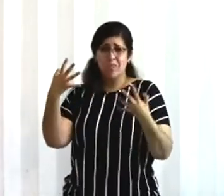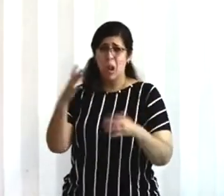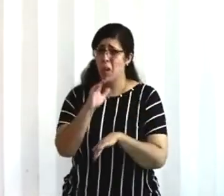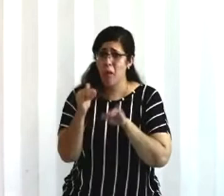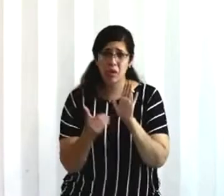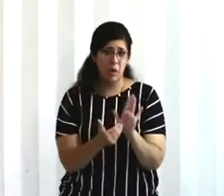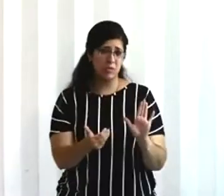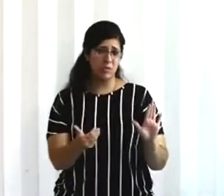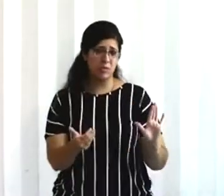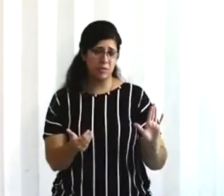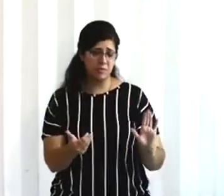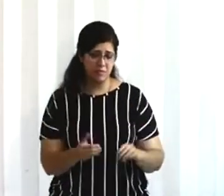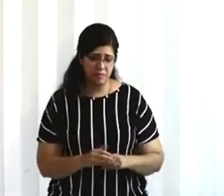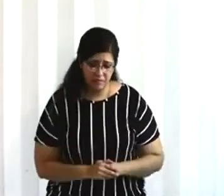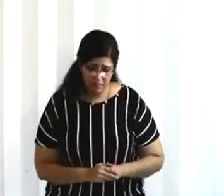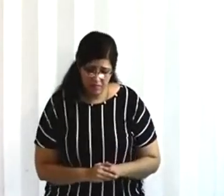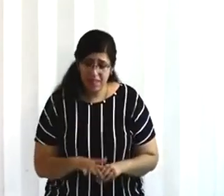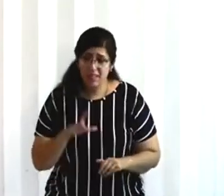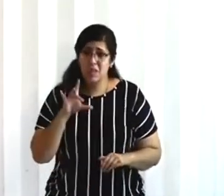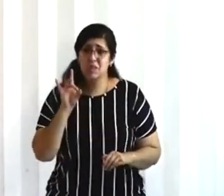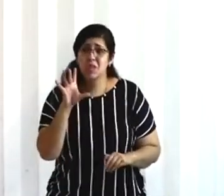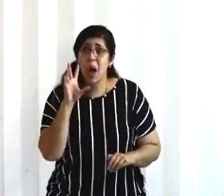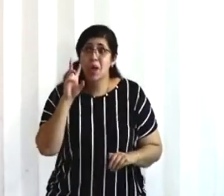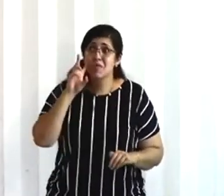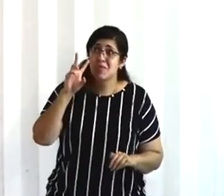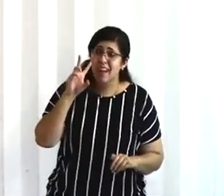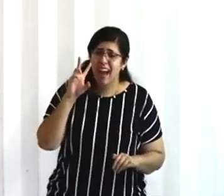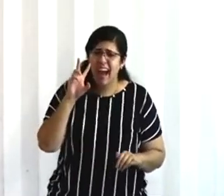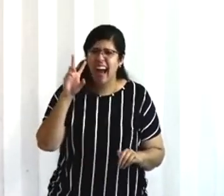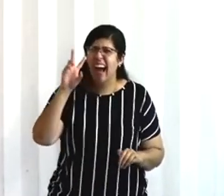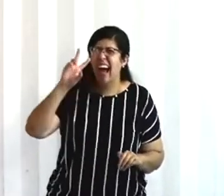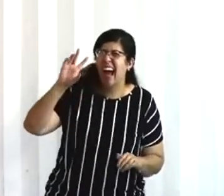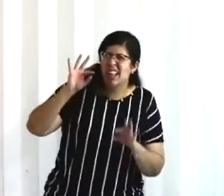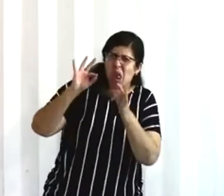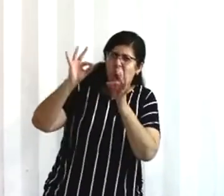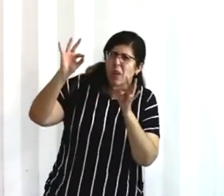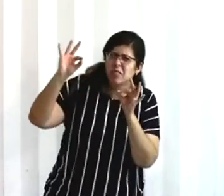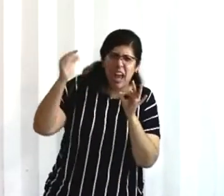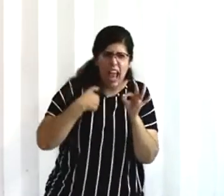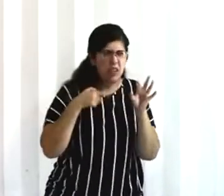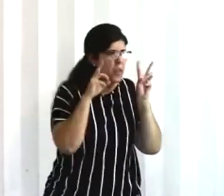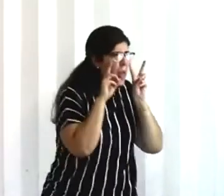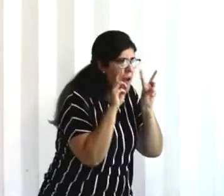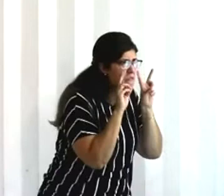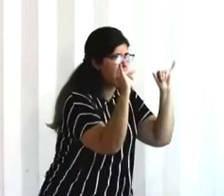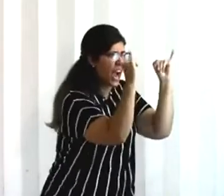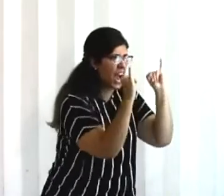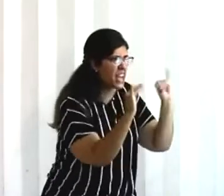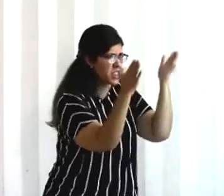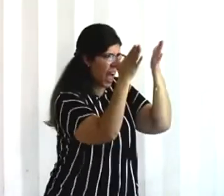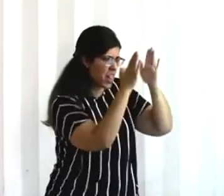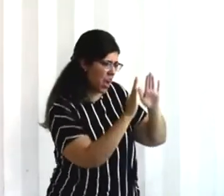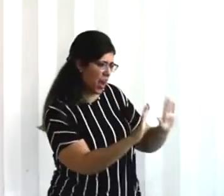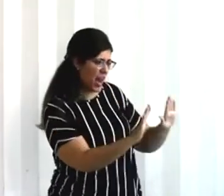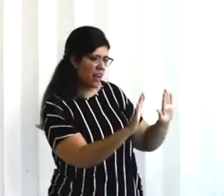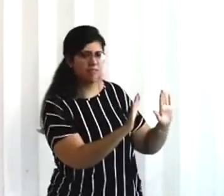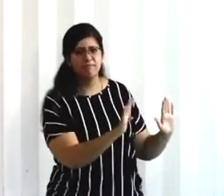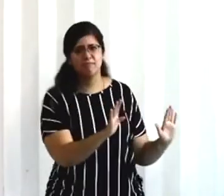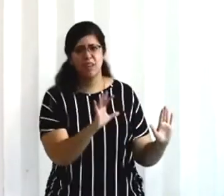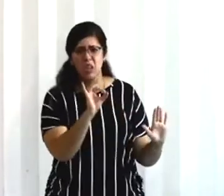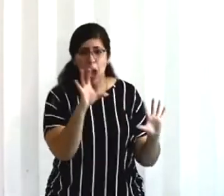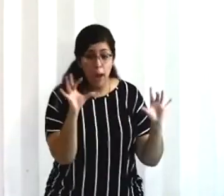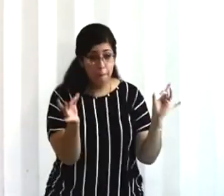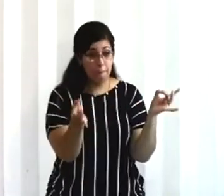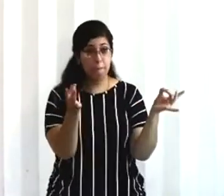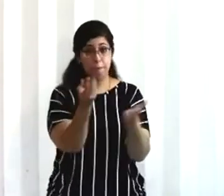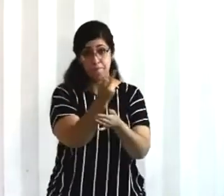disso. Eles só conseguiam adorar aqueles deuses, buscar consultar médiuns,